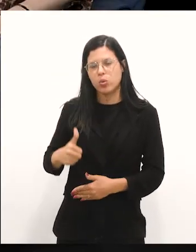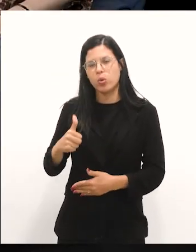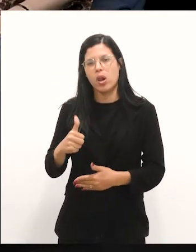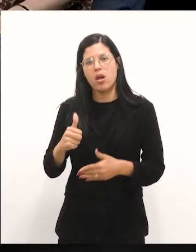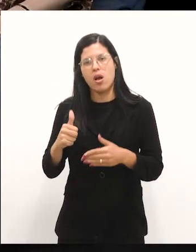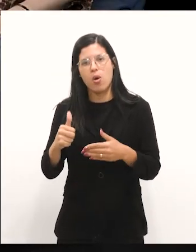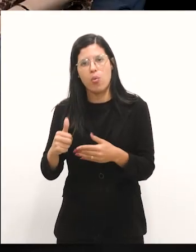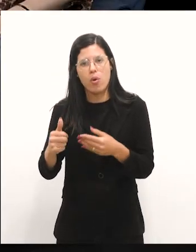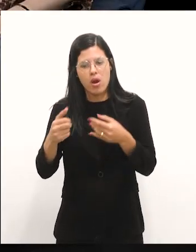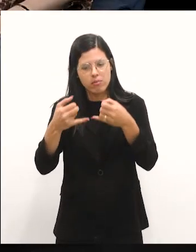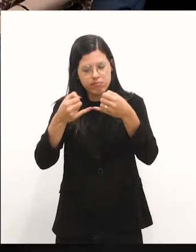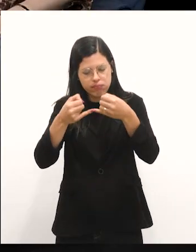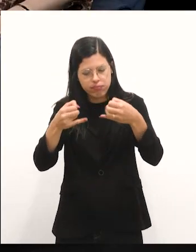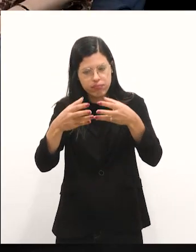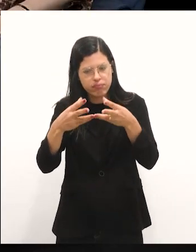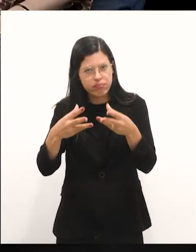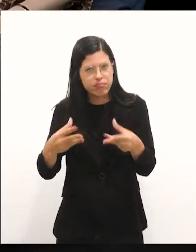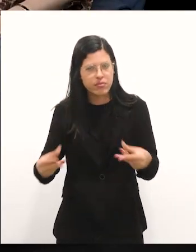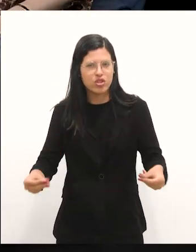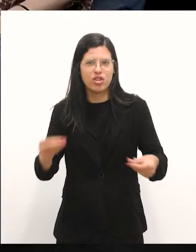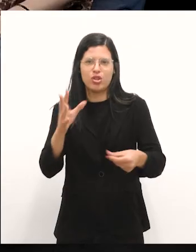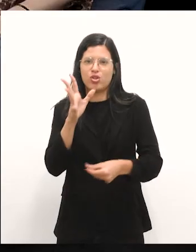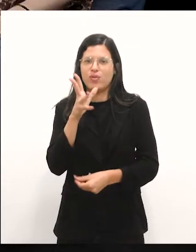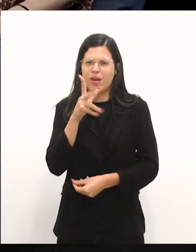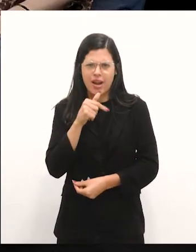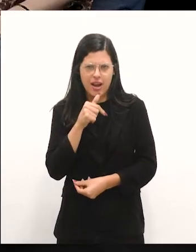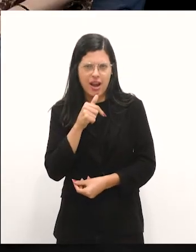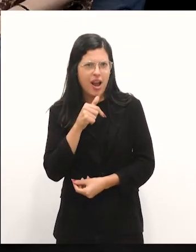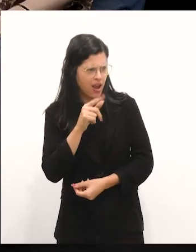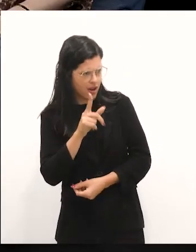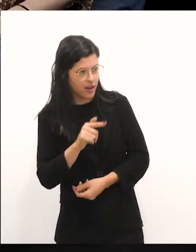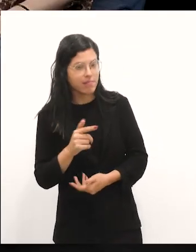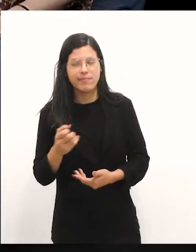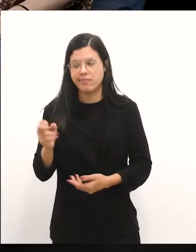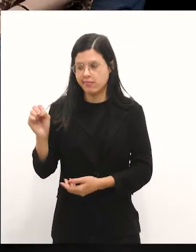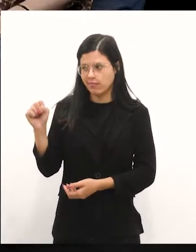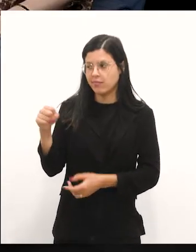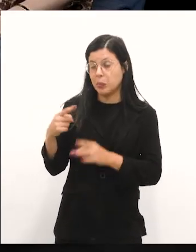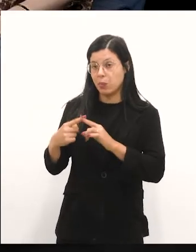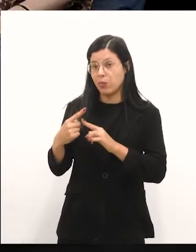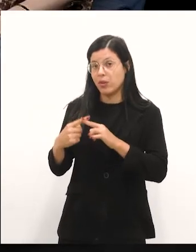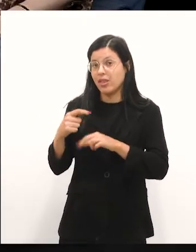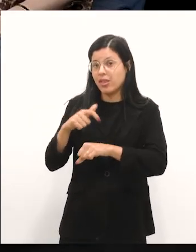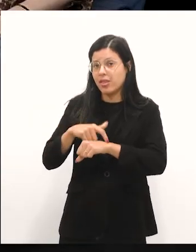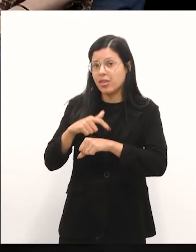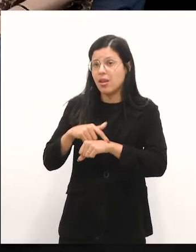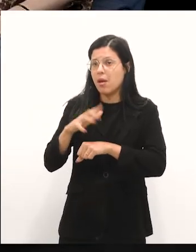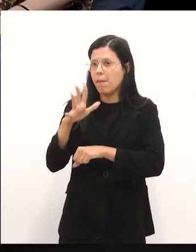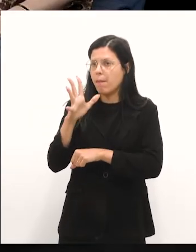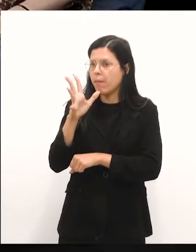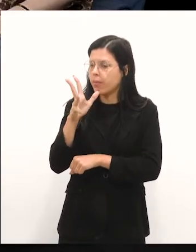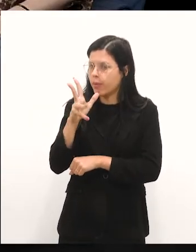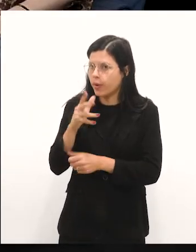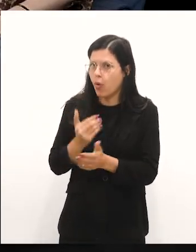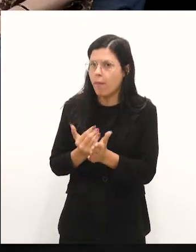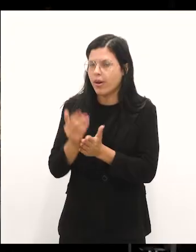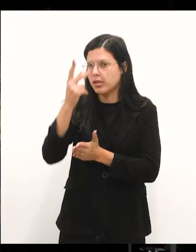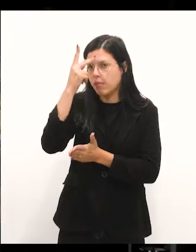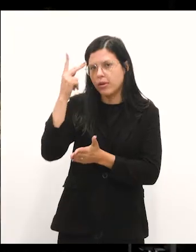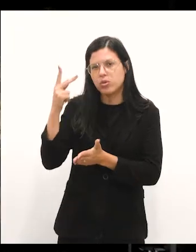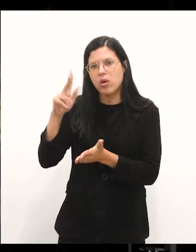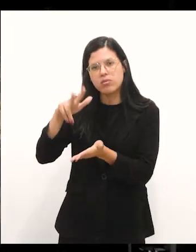desligado mais devagarzinho. Ah, é? Porque tem tempo. Então ele começa a ser desligado. A pessoa está ali,